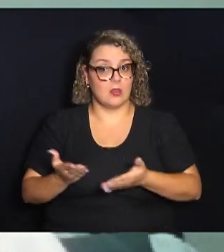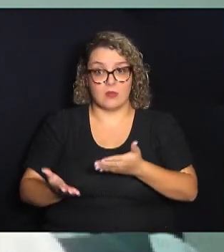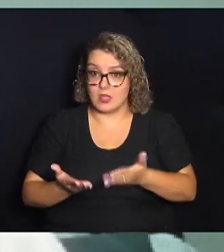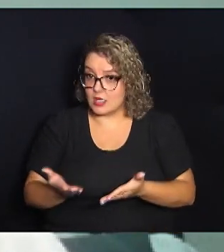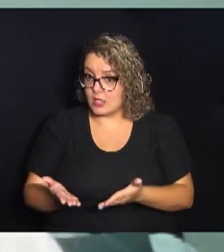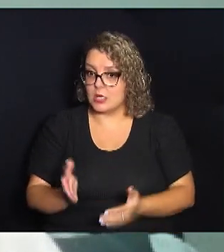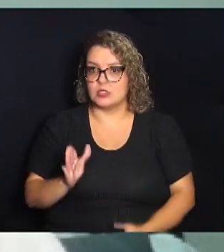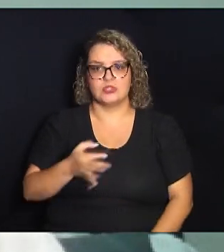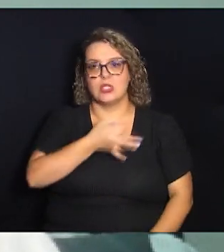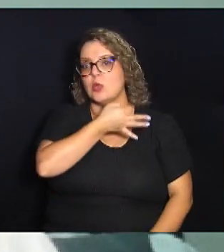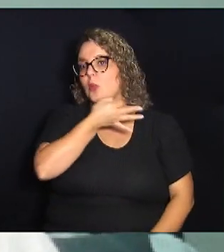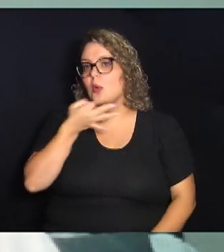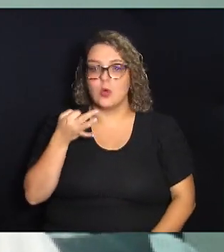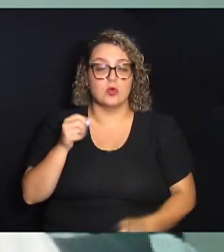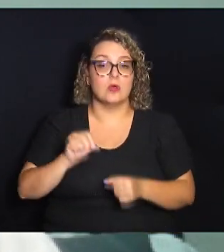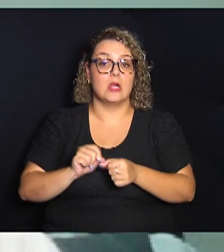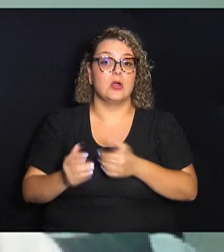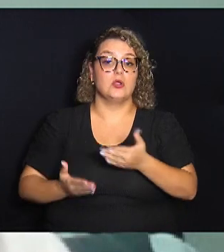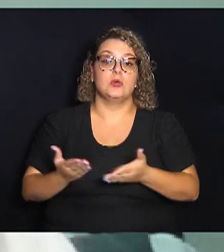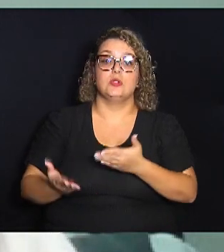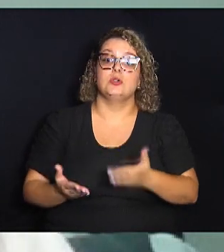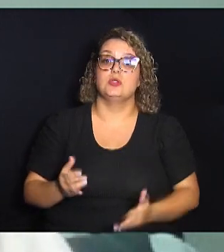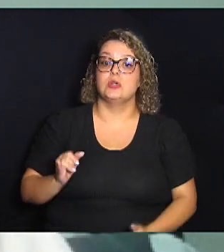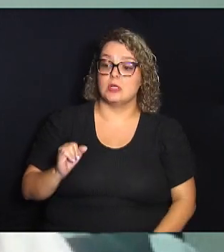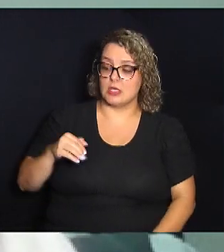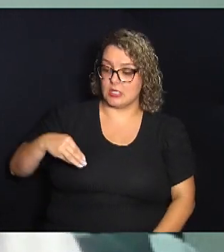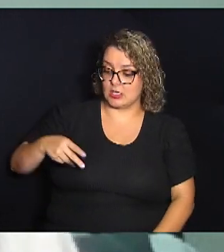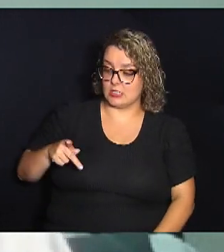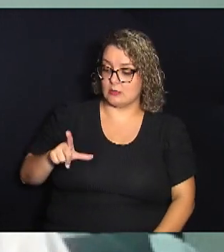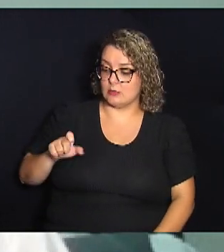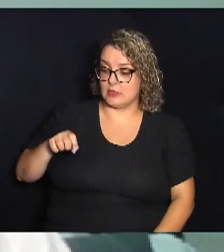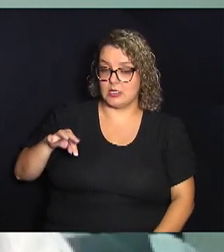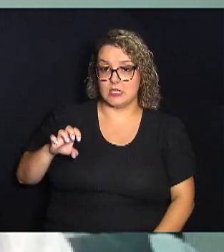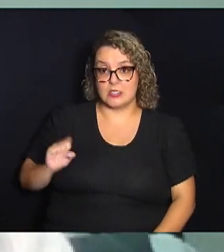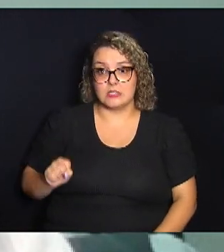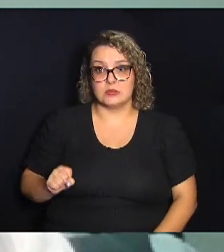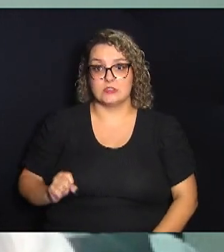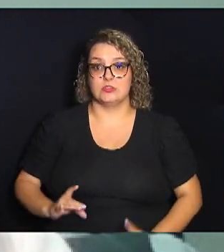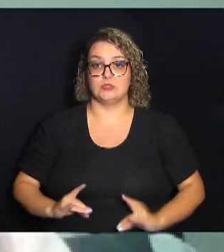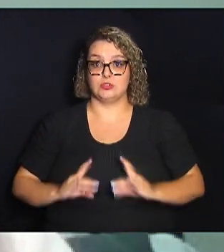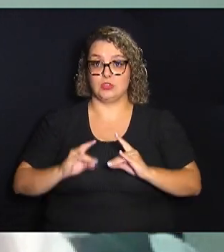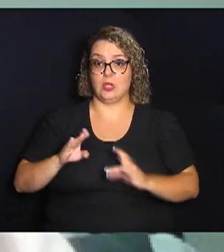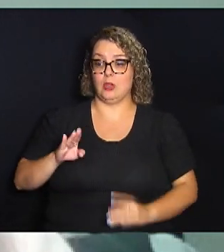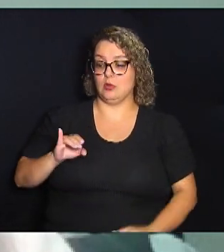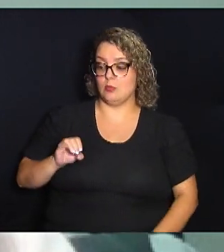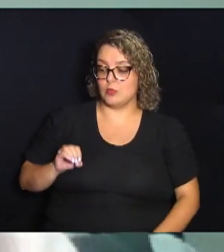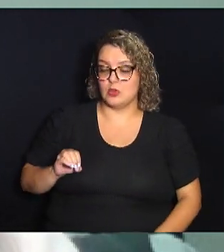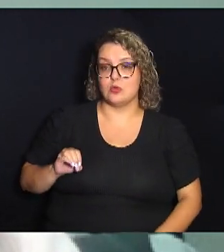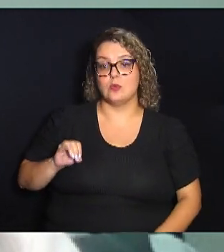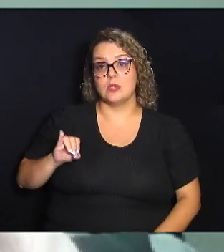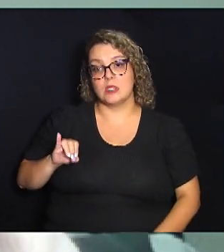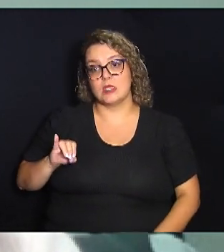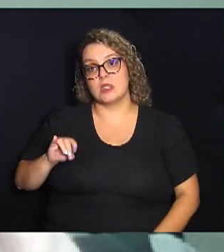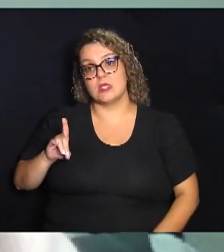ela está ótima, a gente faz tratamento com implantes de hormônios bioidênticos para ela, de estradiol, de